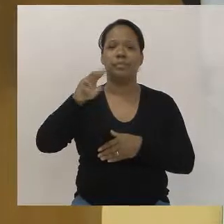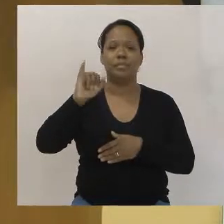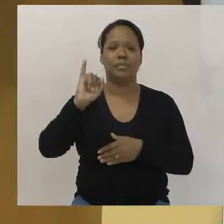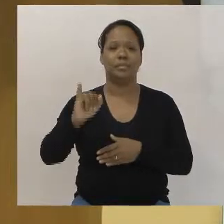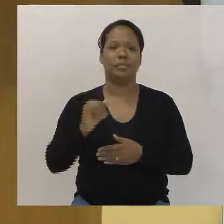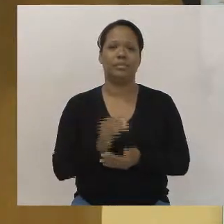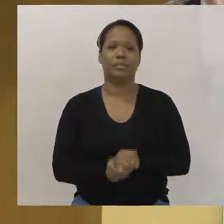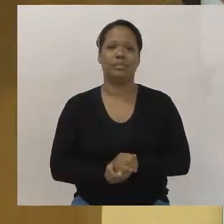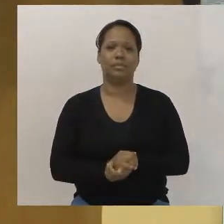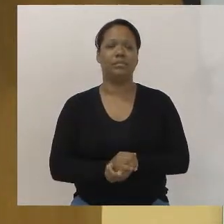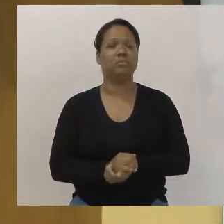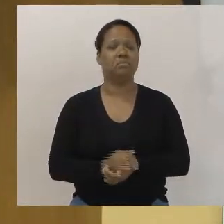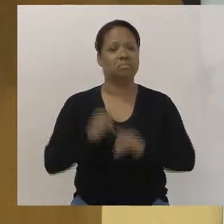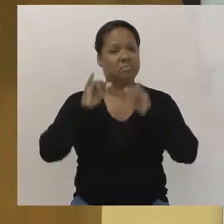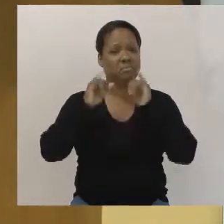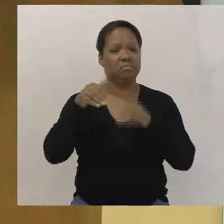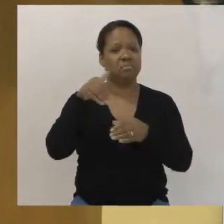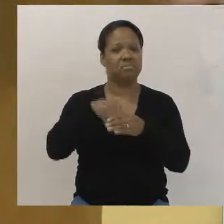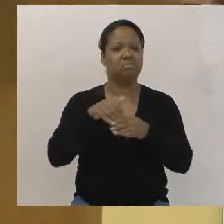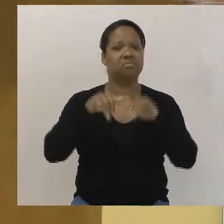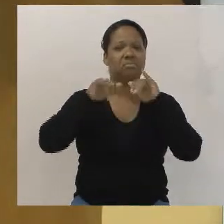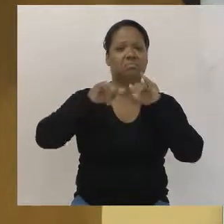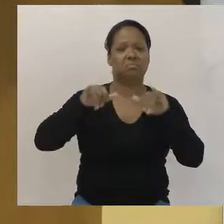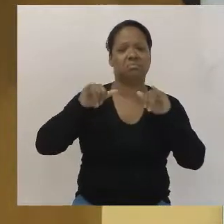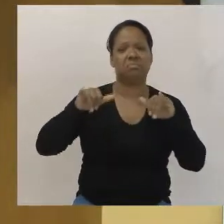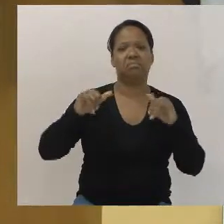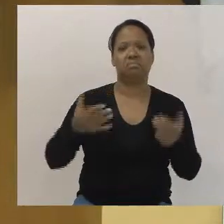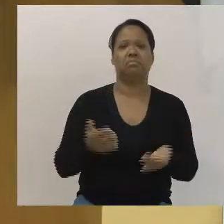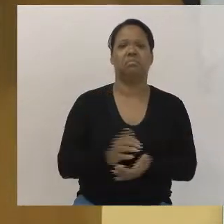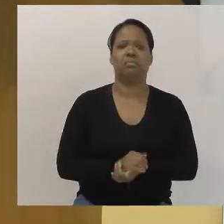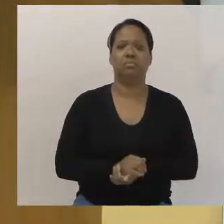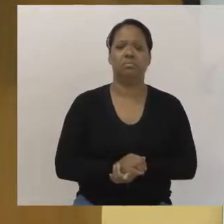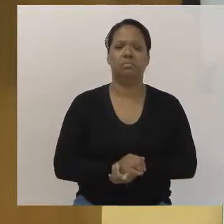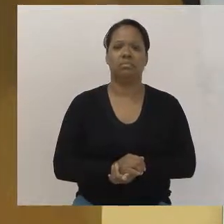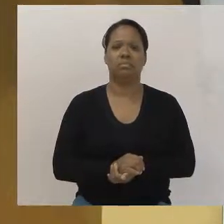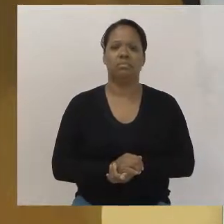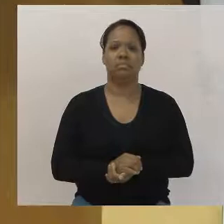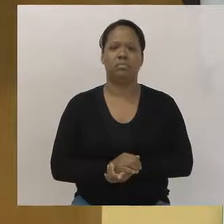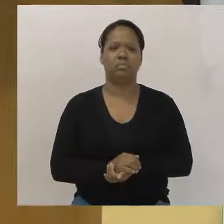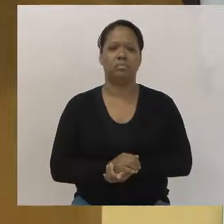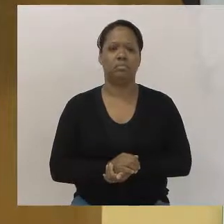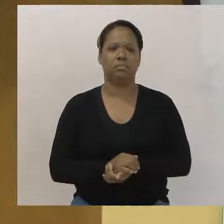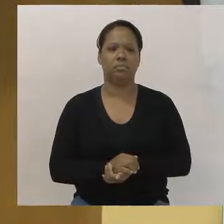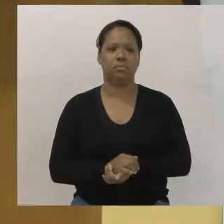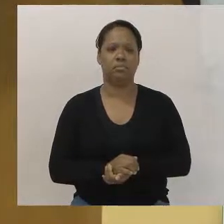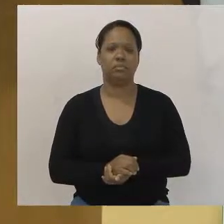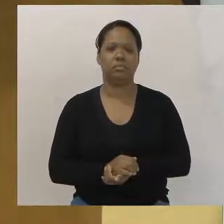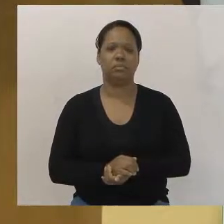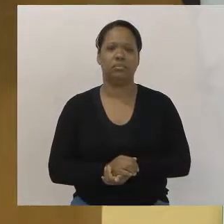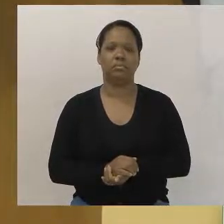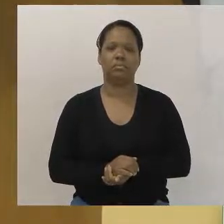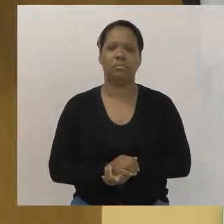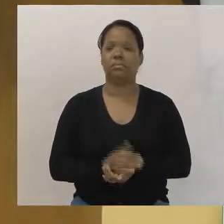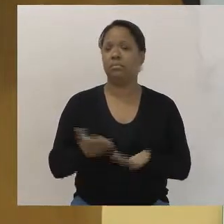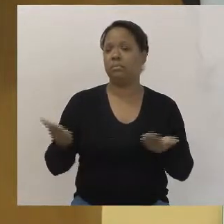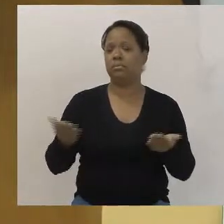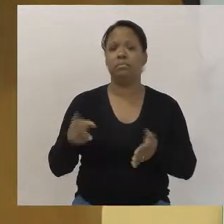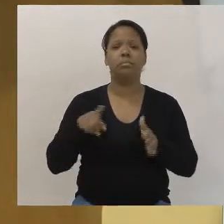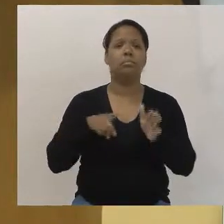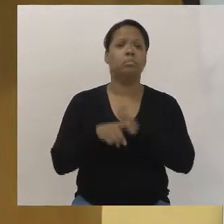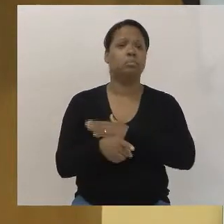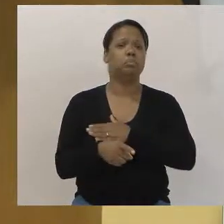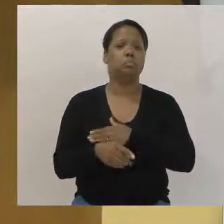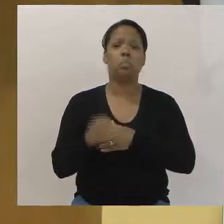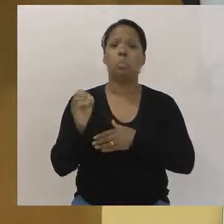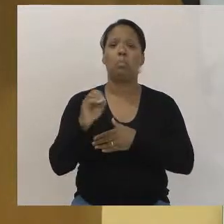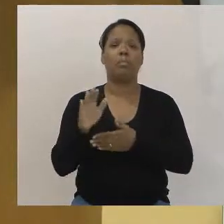aí na eleição que não tinha competência para terminar que faz avenida pela metade e agora eu pergunto por